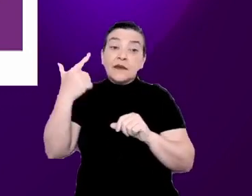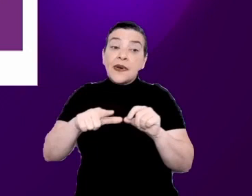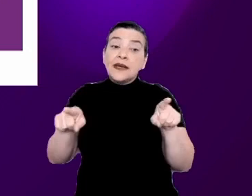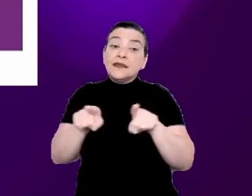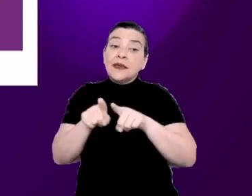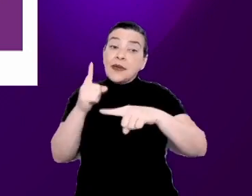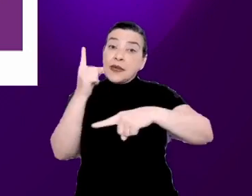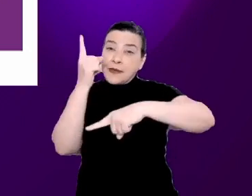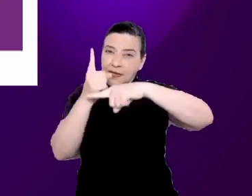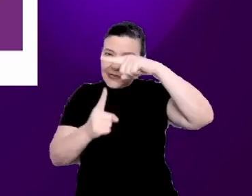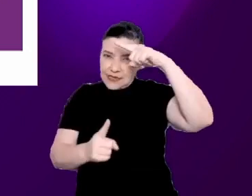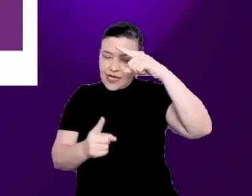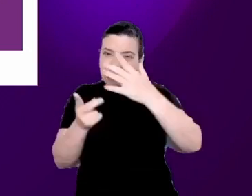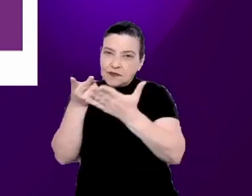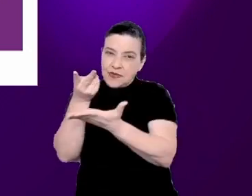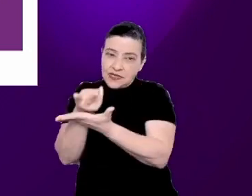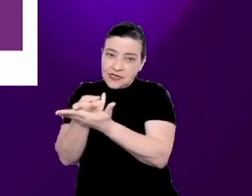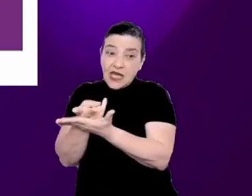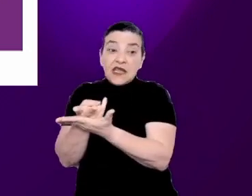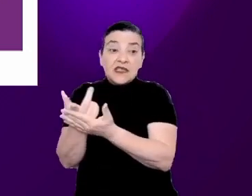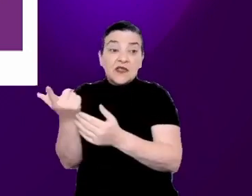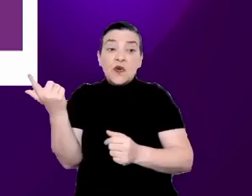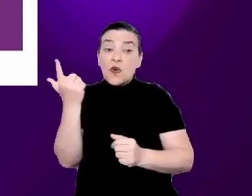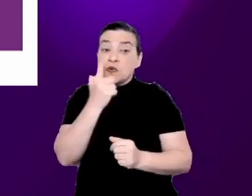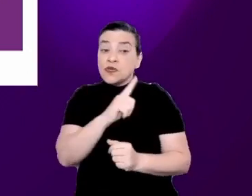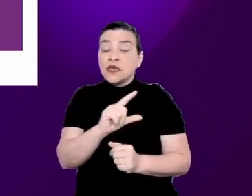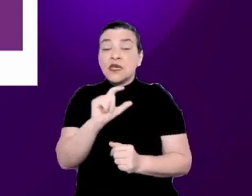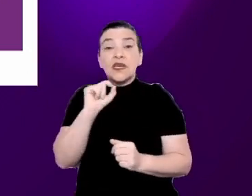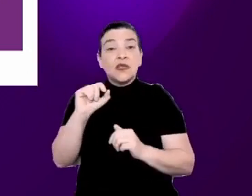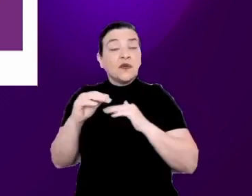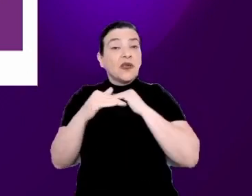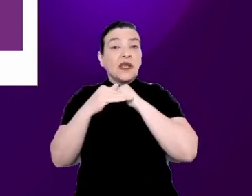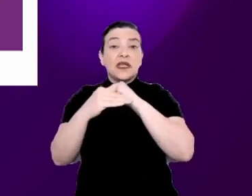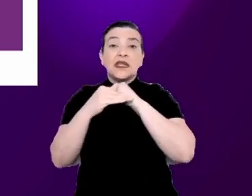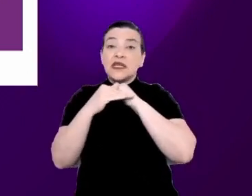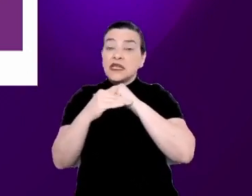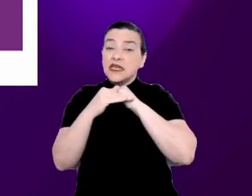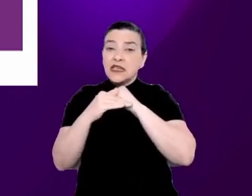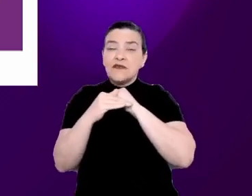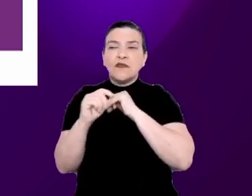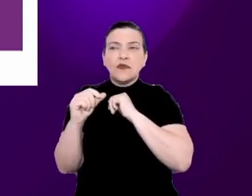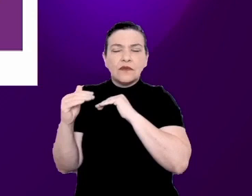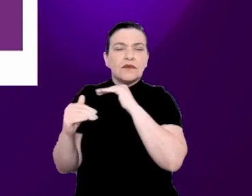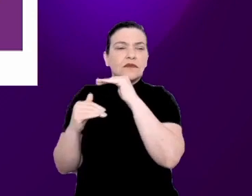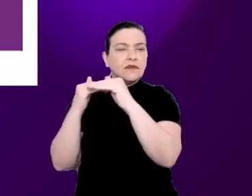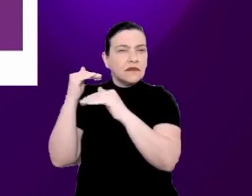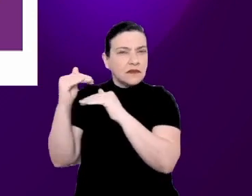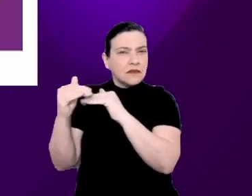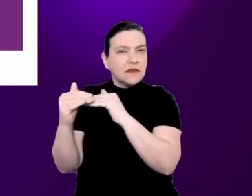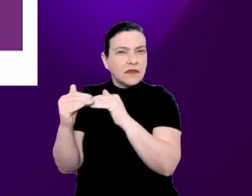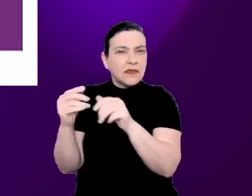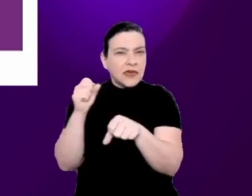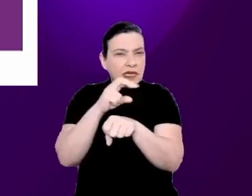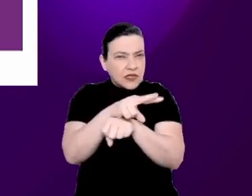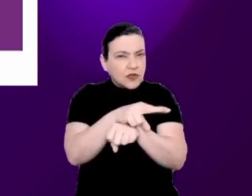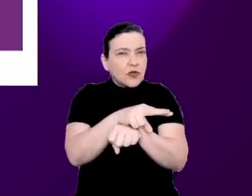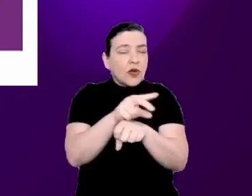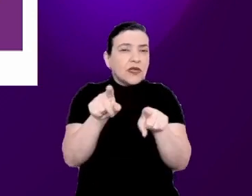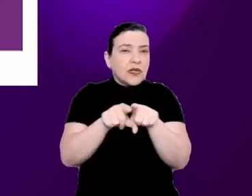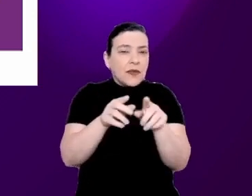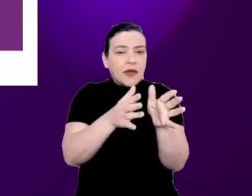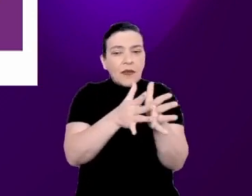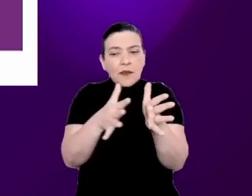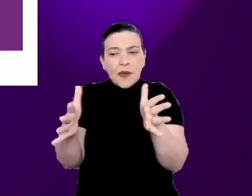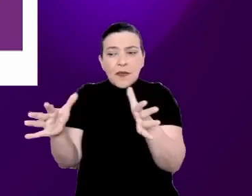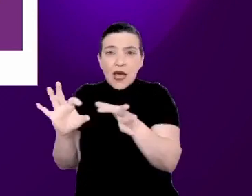desses pacientes, quase metade deles, alcançaram o mesmo nível de mobilidade exibido previamente à internação, já no momento da alta da UTI, não